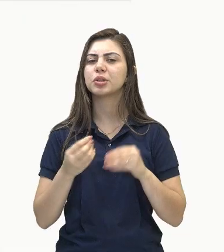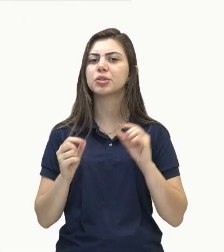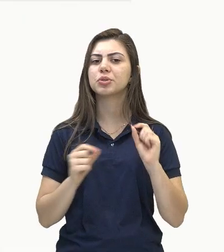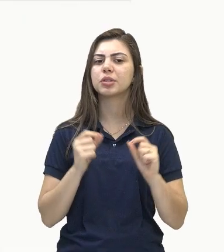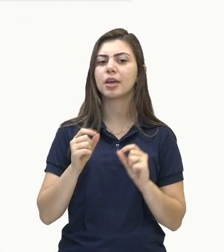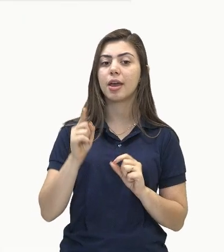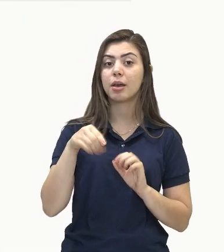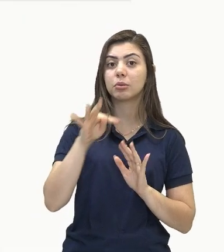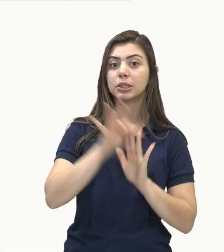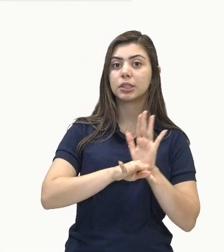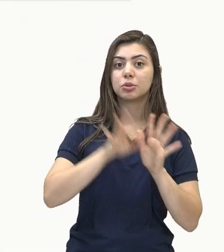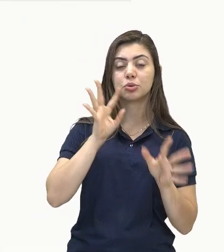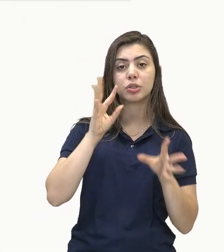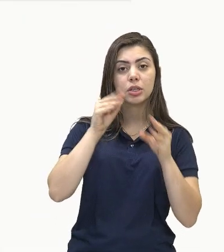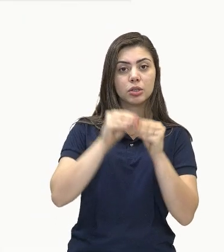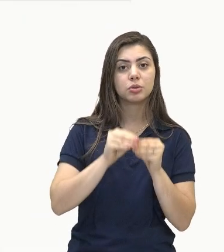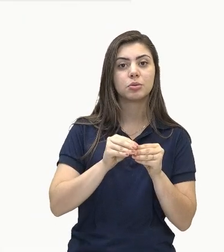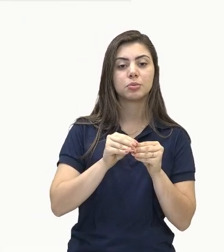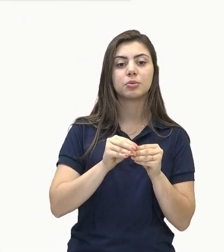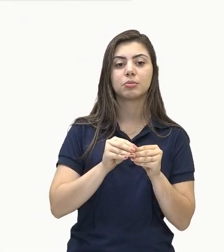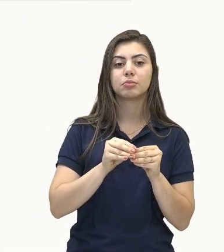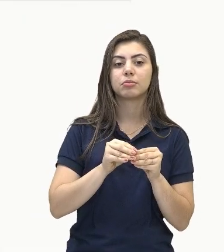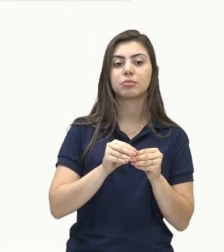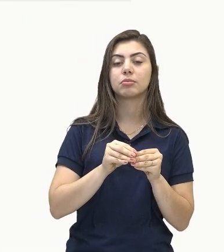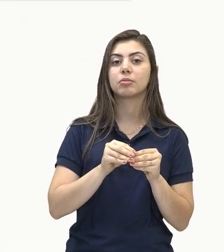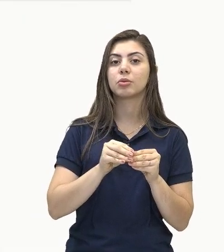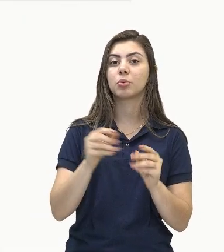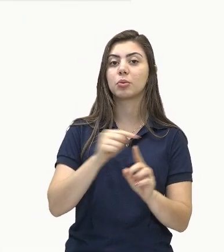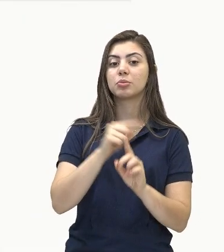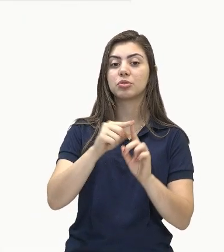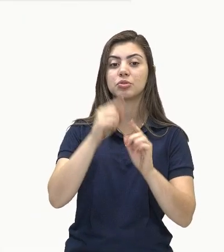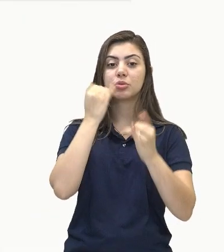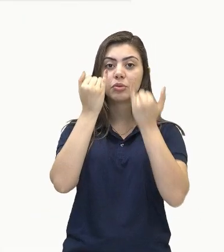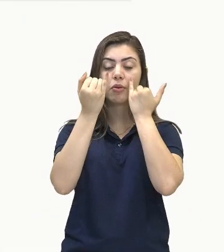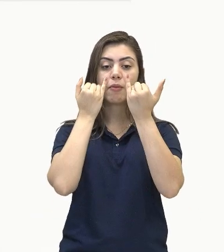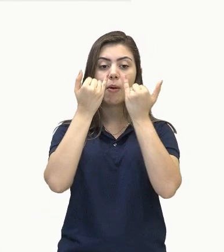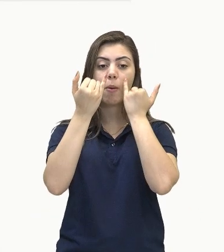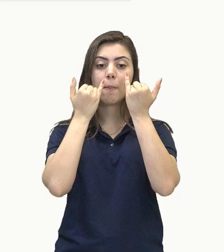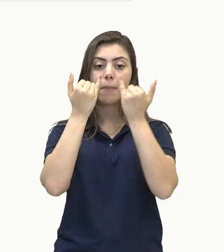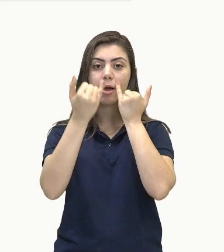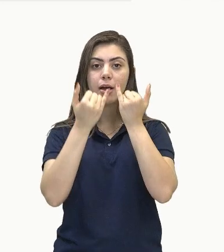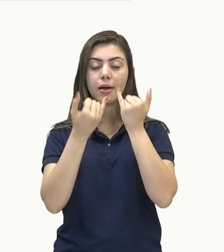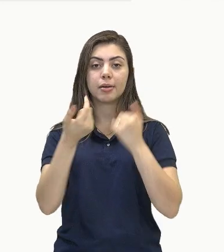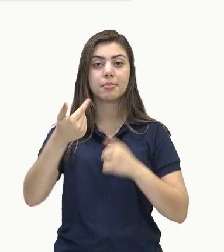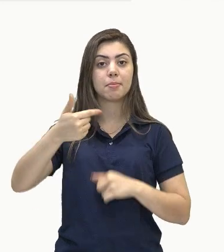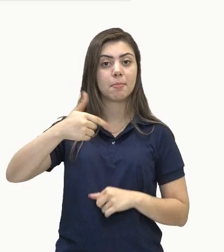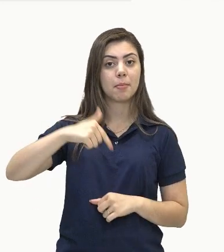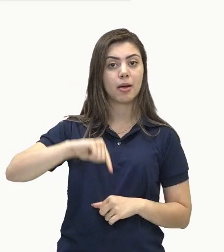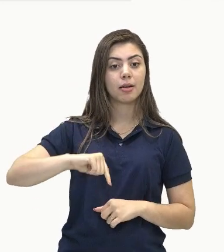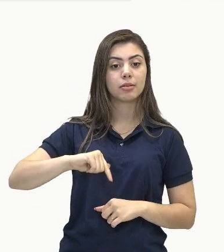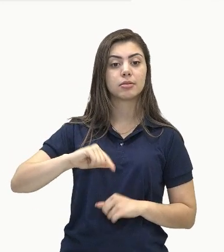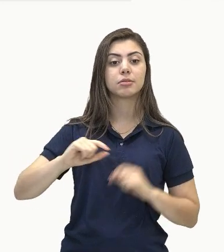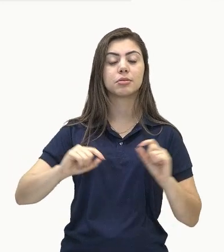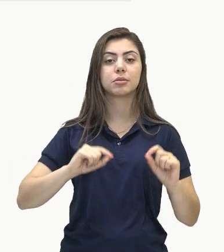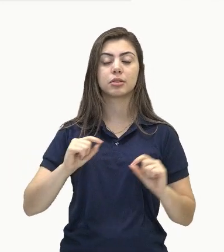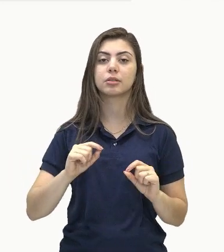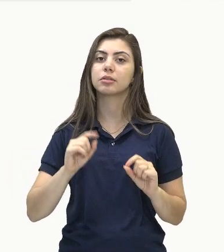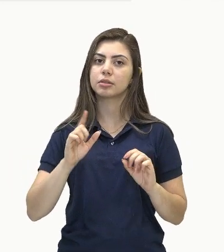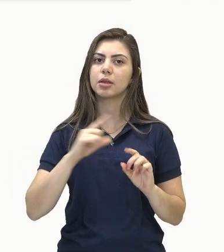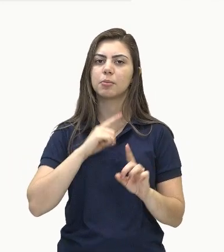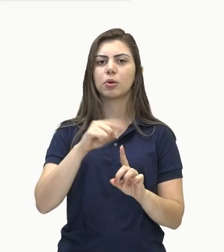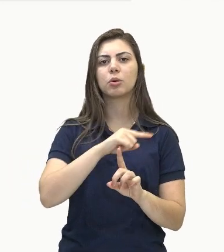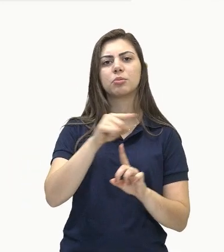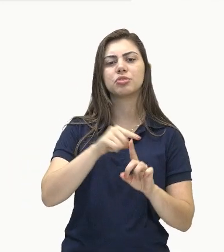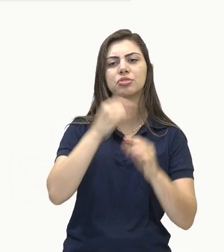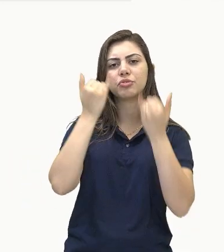um resumo, e esse resumo é informativo, e também, nesse resumo, além de informar sobre